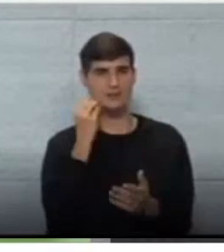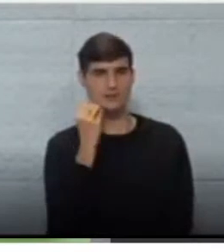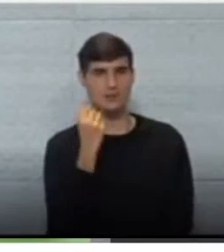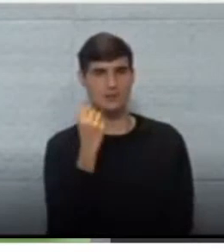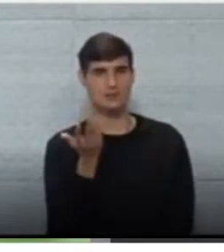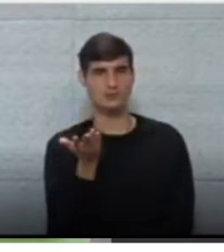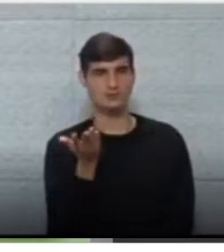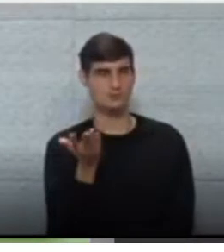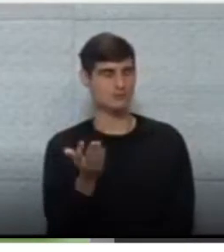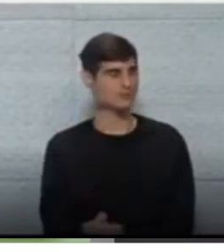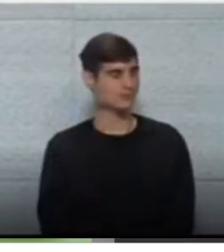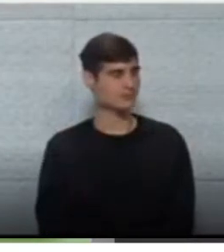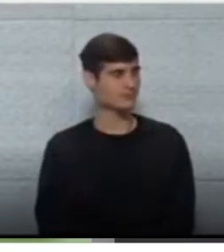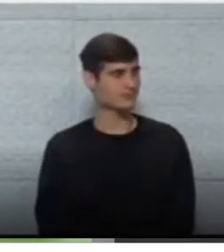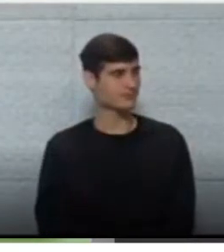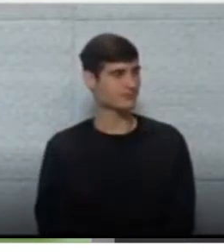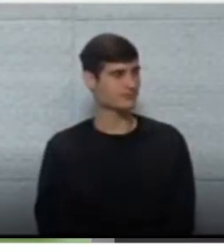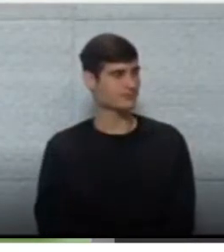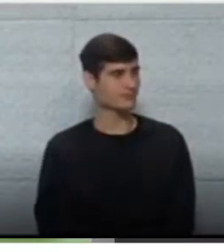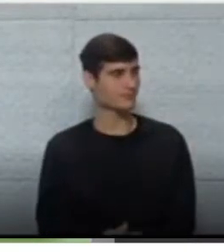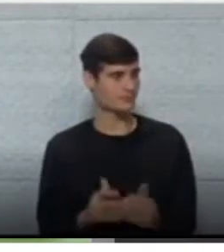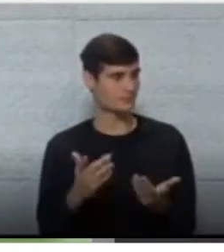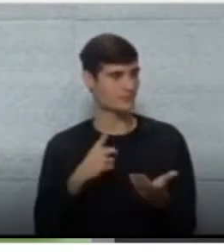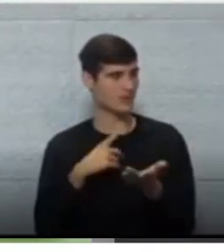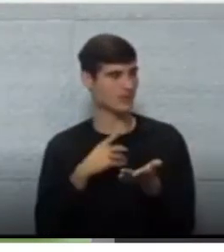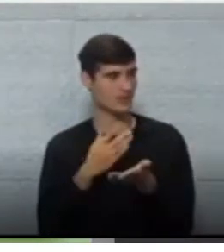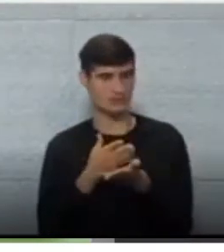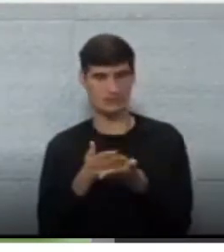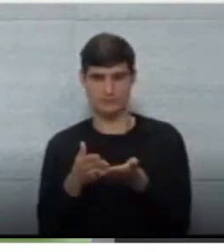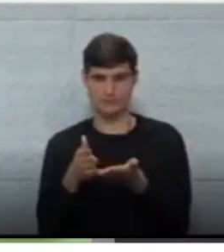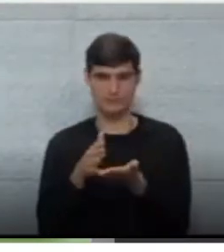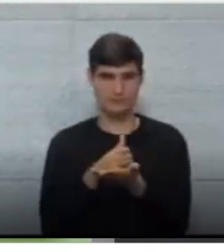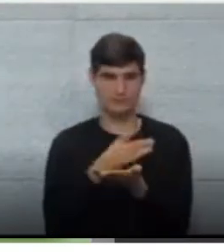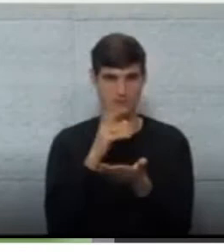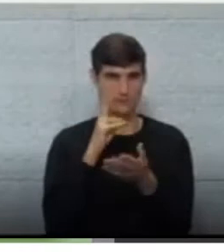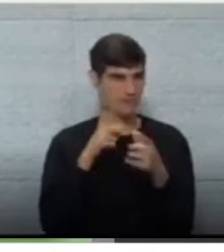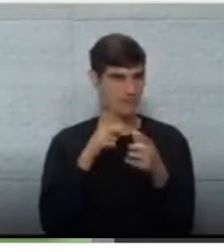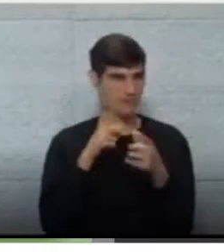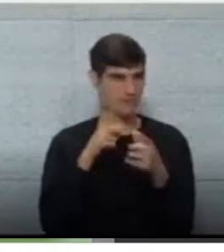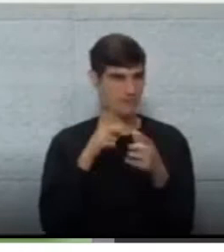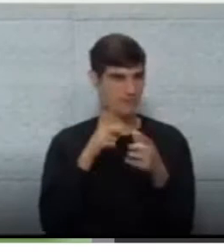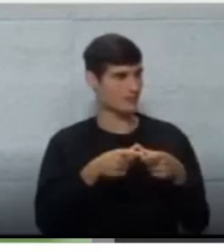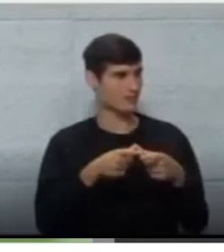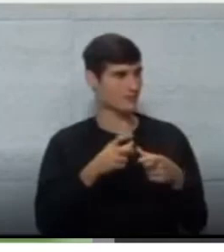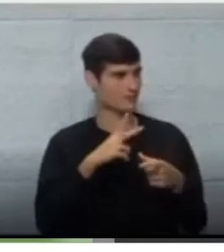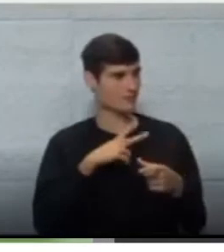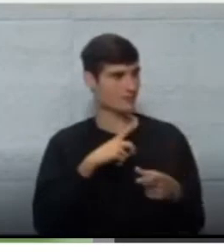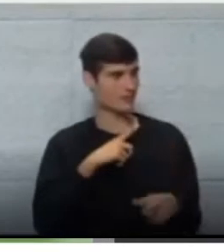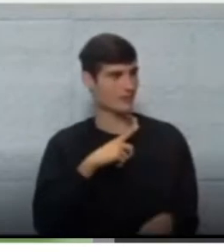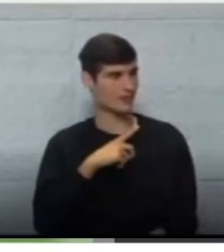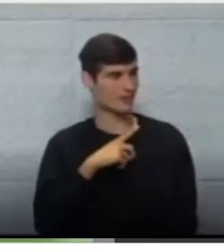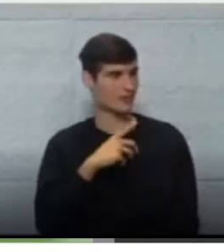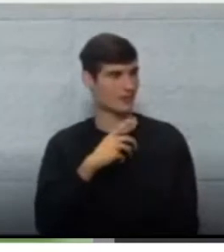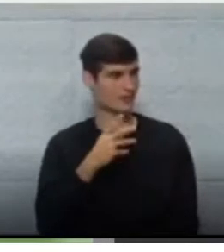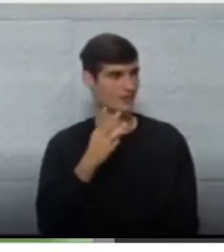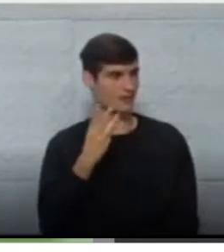experimento? Então, separando ali, então, os micro-organismos, então nós vemos aqui os 3